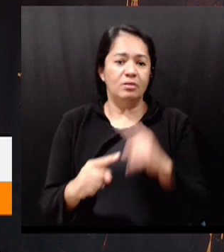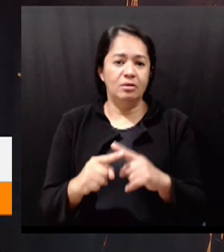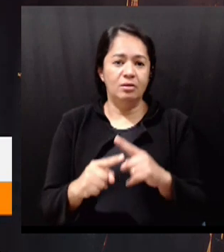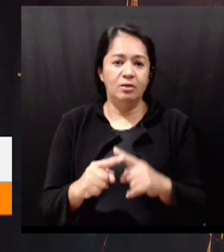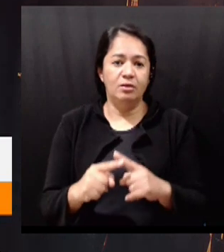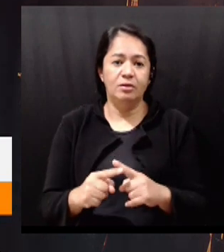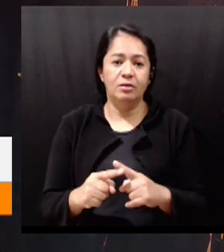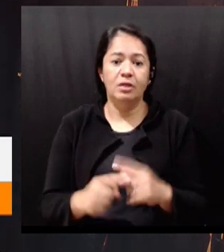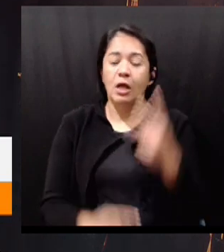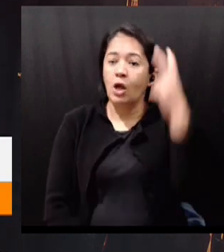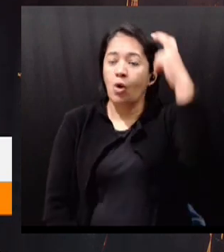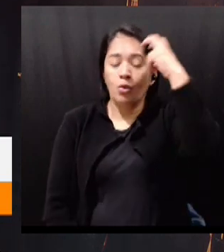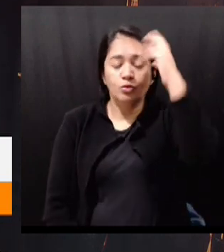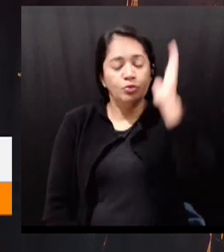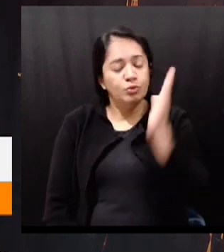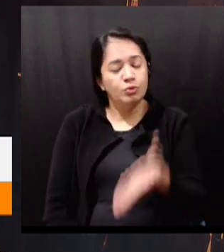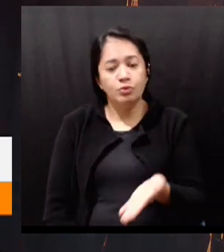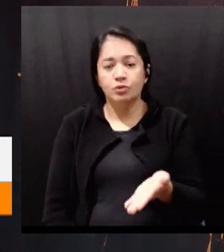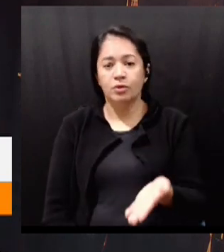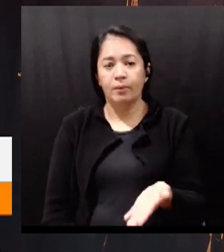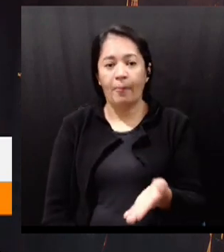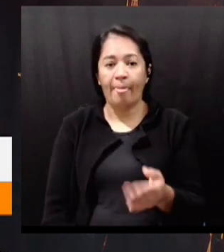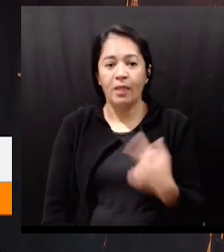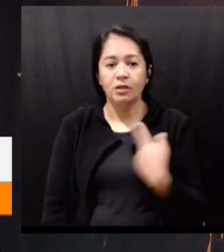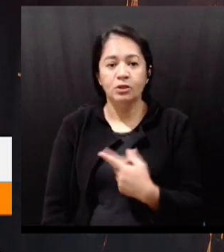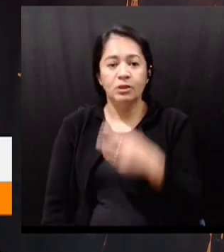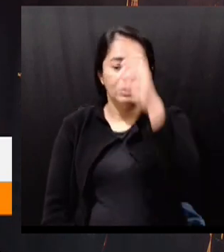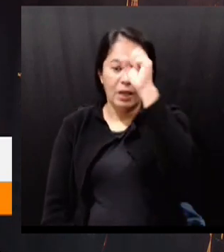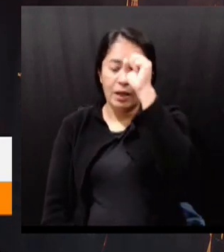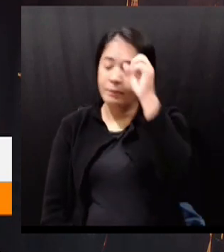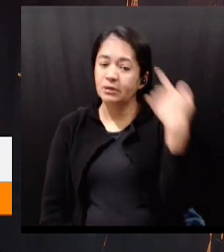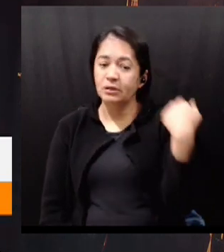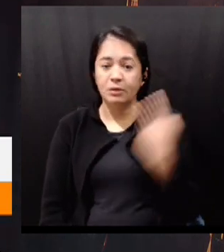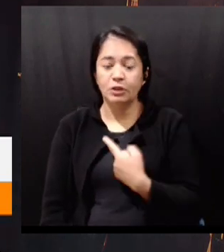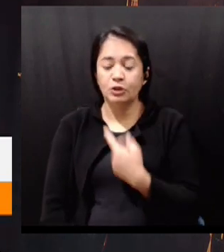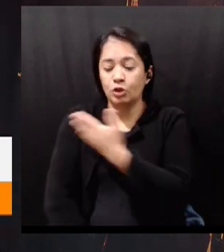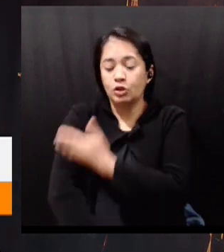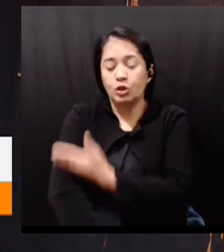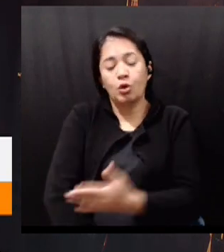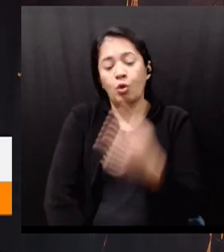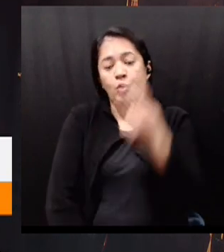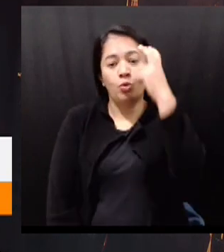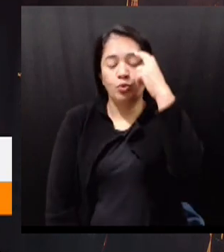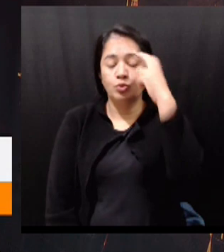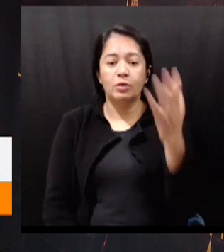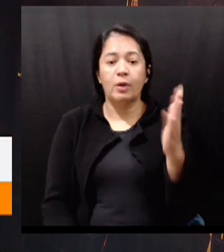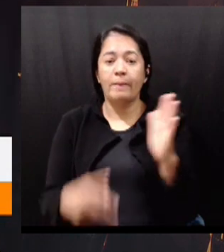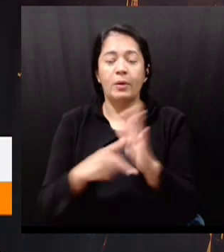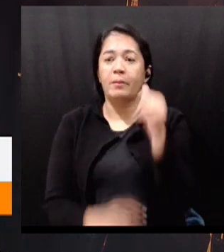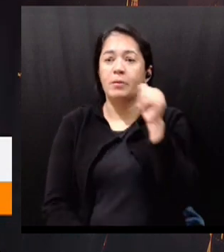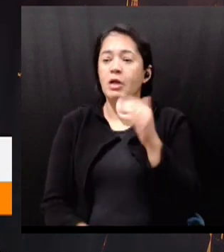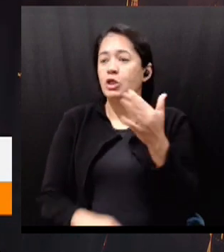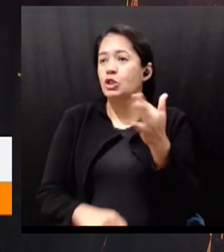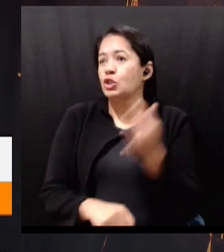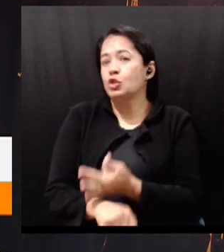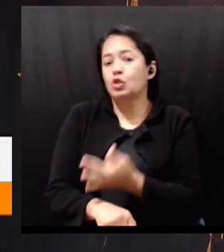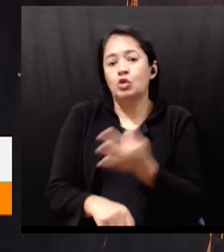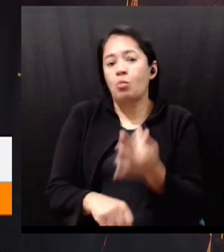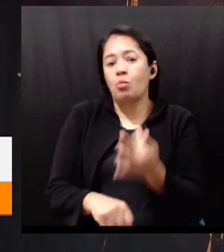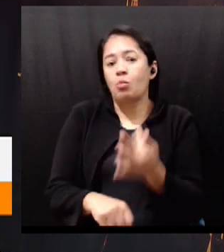é algo que a gente aprendeu, é a nossa cultura, é a cultura da mulher, que ela dá conta de tudo, e aí a gente,